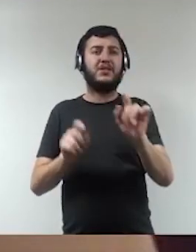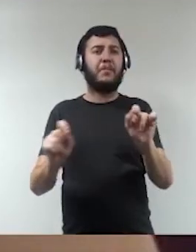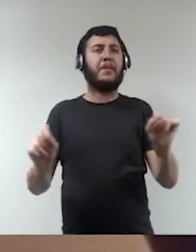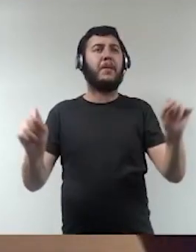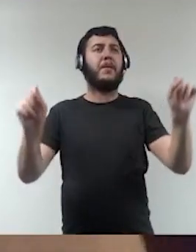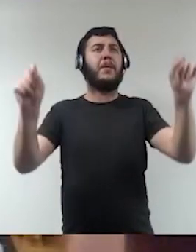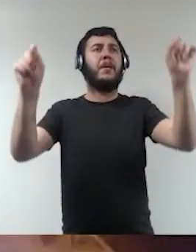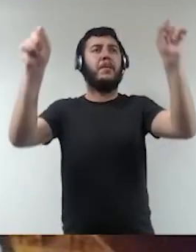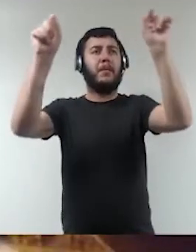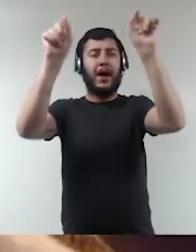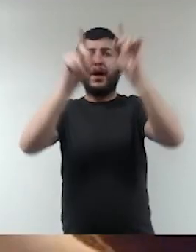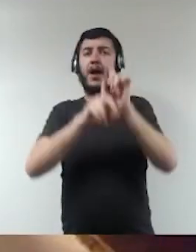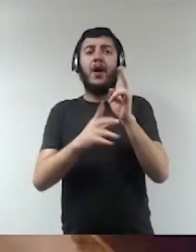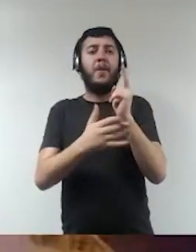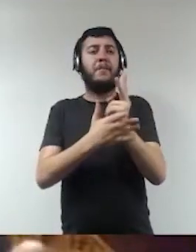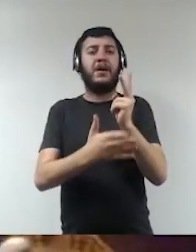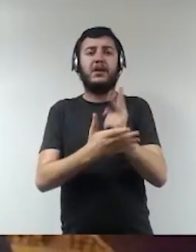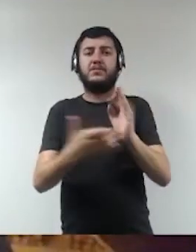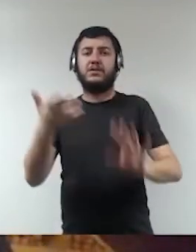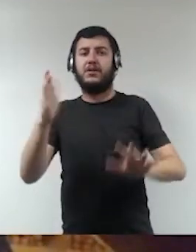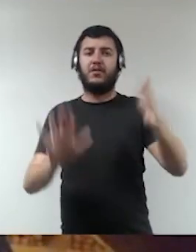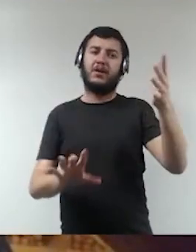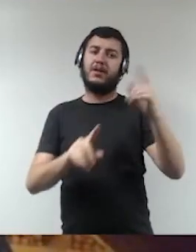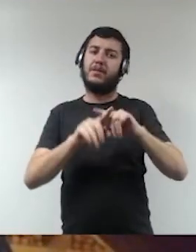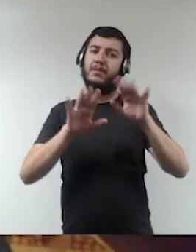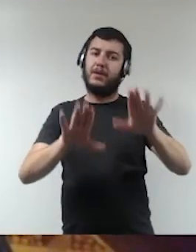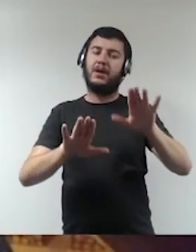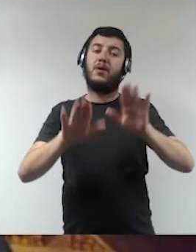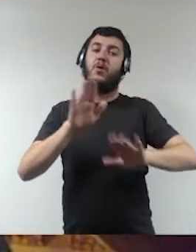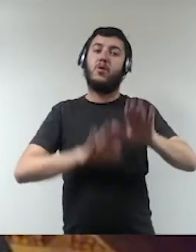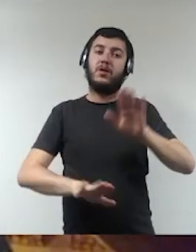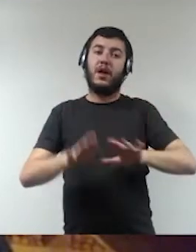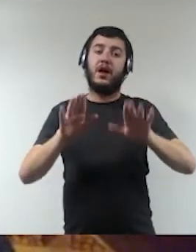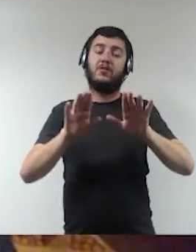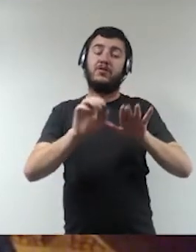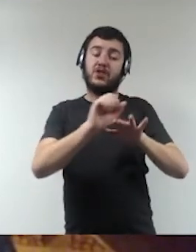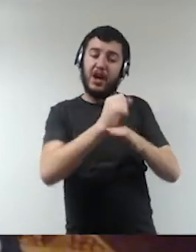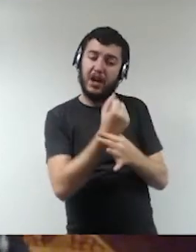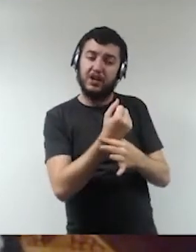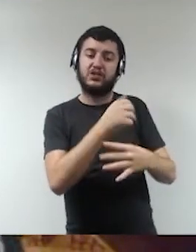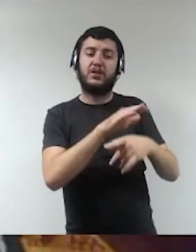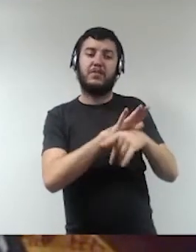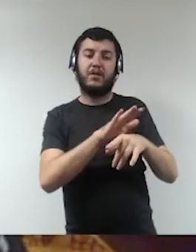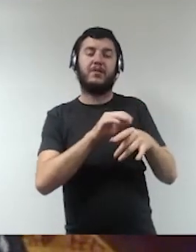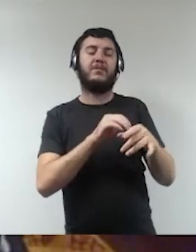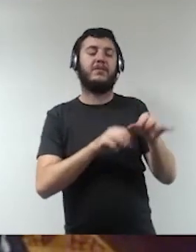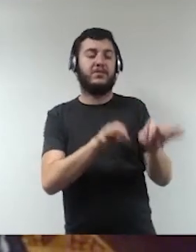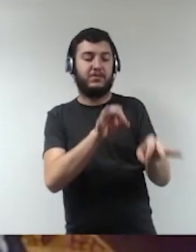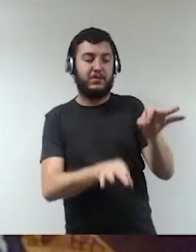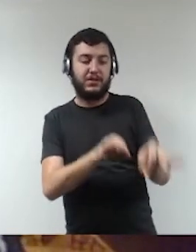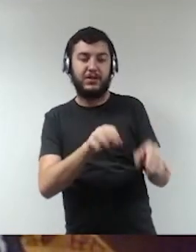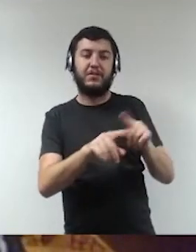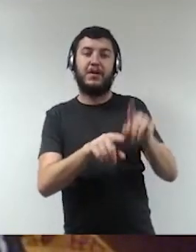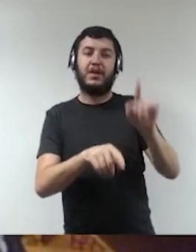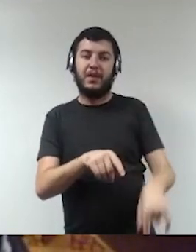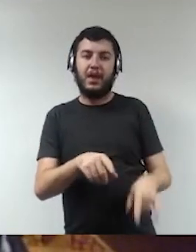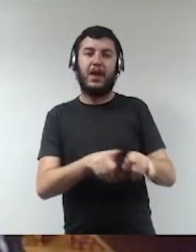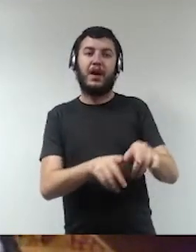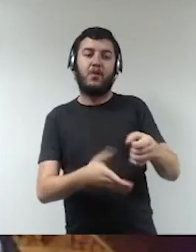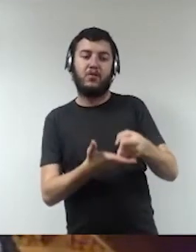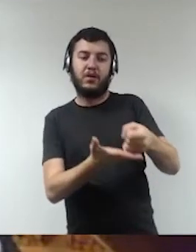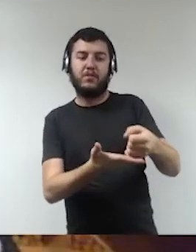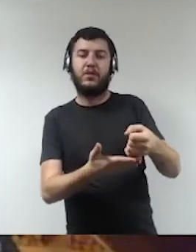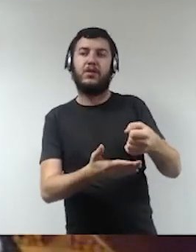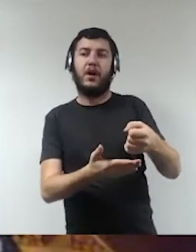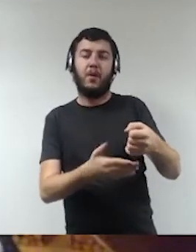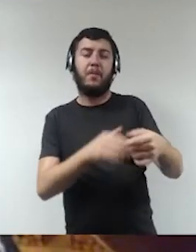para trazer e garantir a segurança jurídica. Me parece que essa é a maior contribuição que o judiciário pode dar